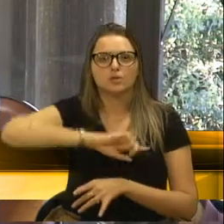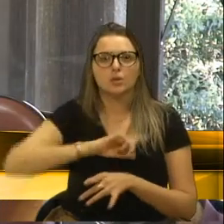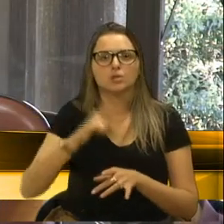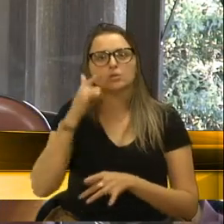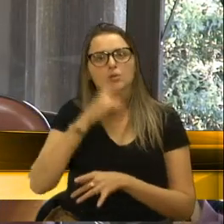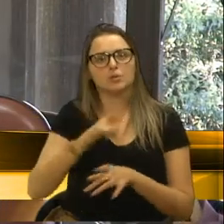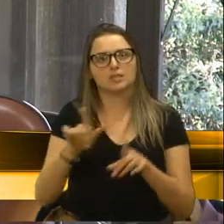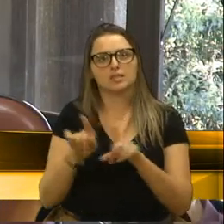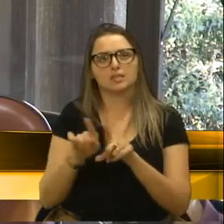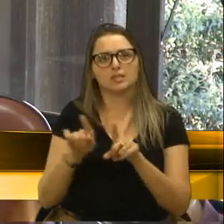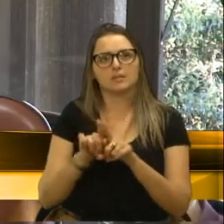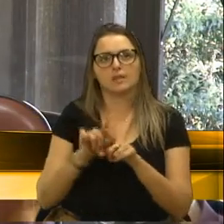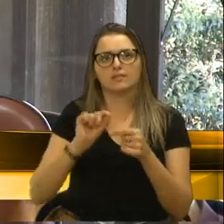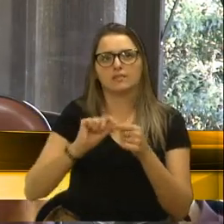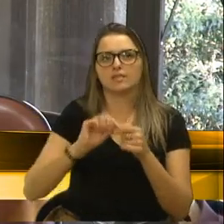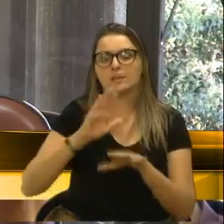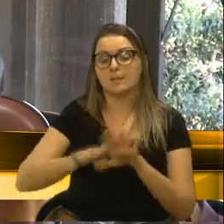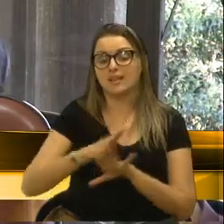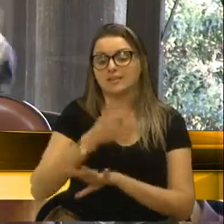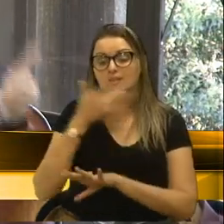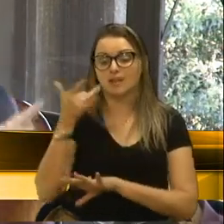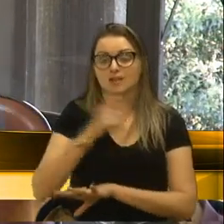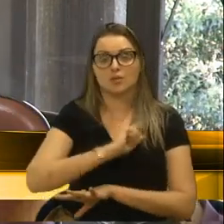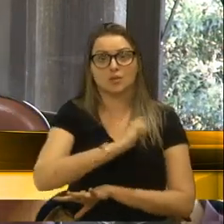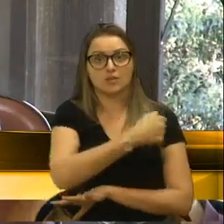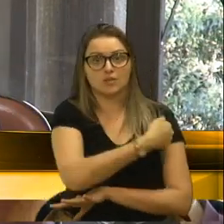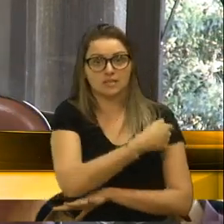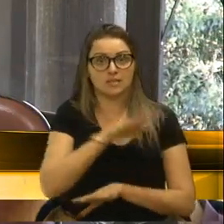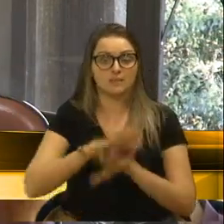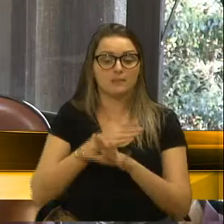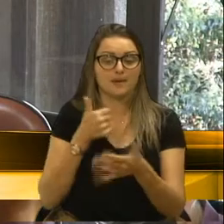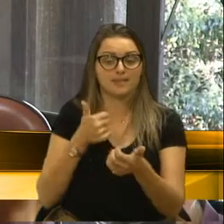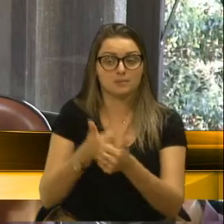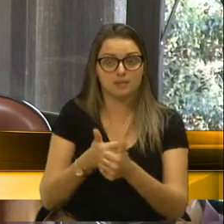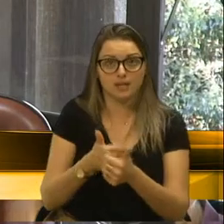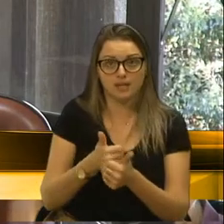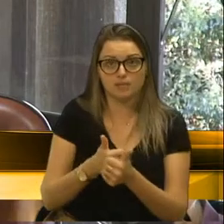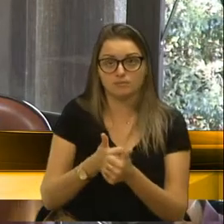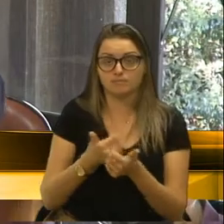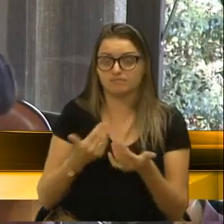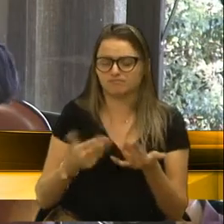né, facilitar uma fiscalização mais próxima, enfim,